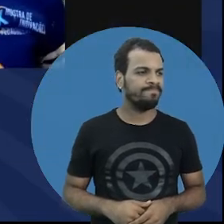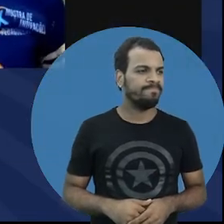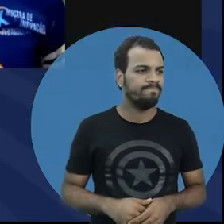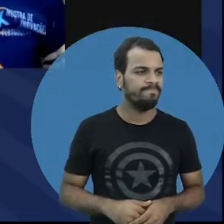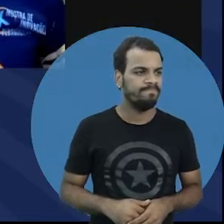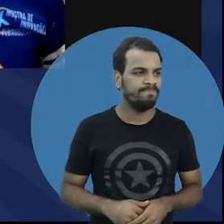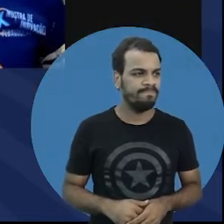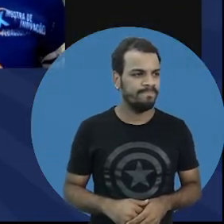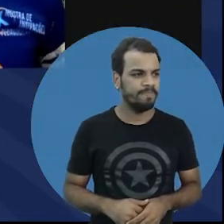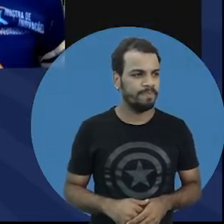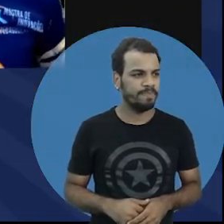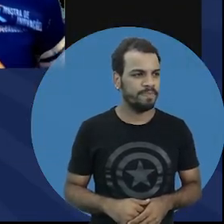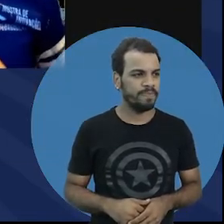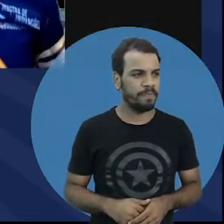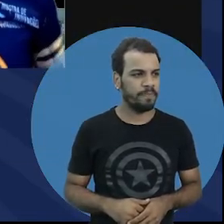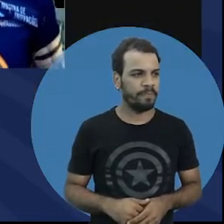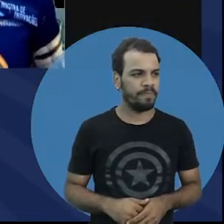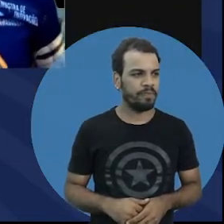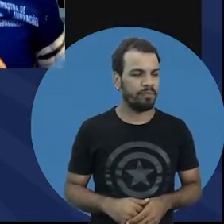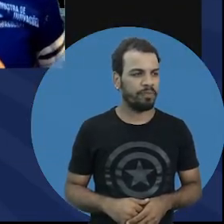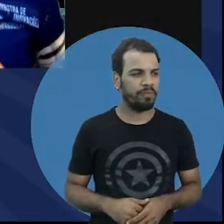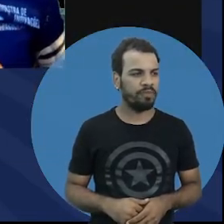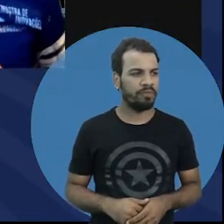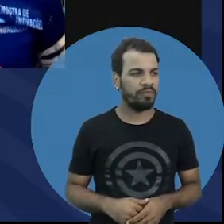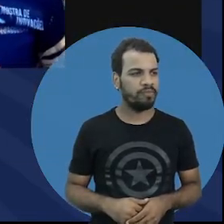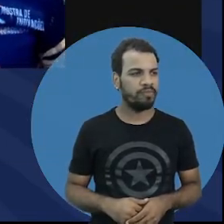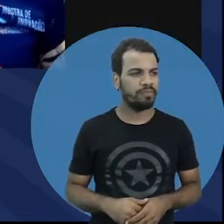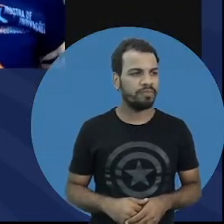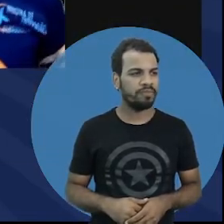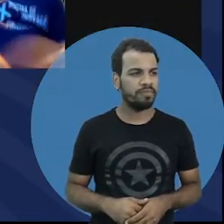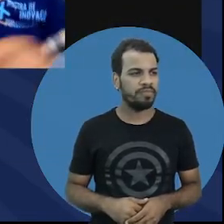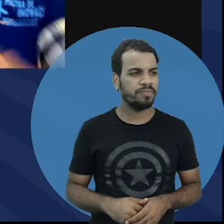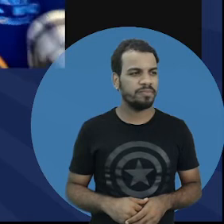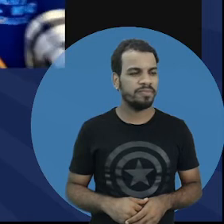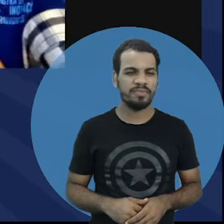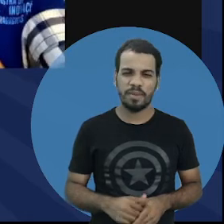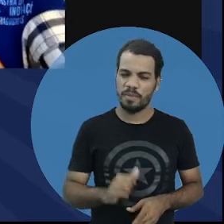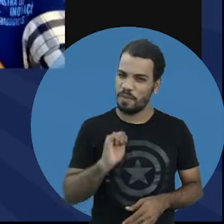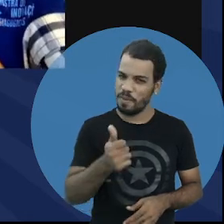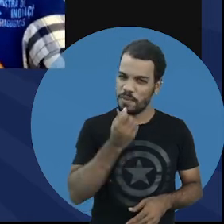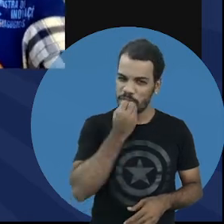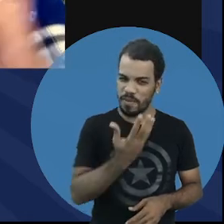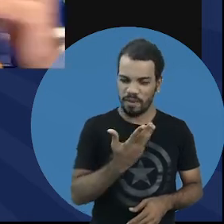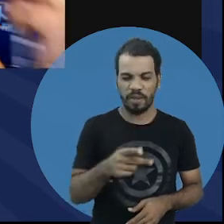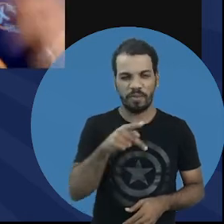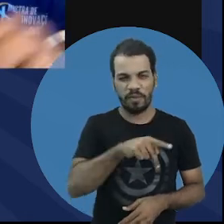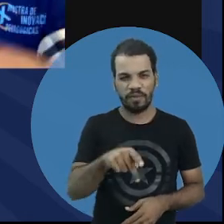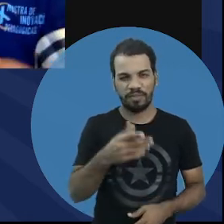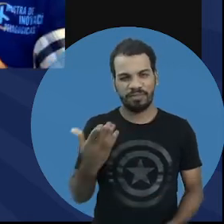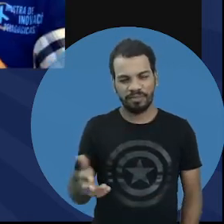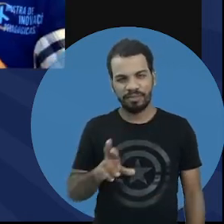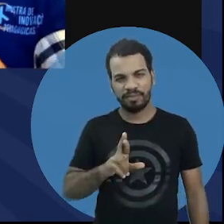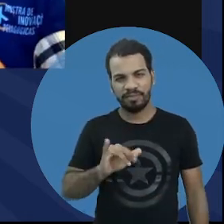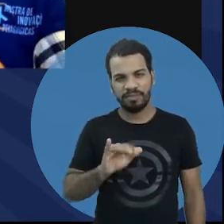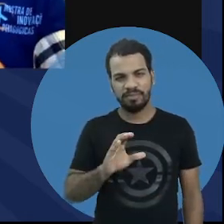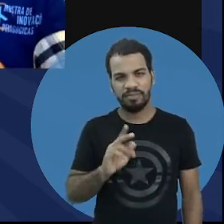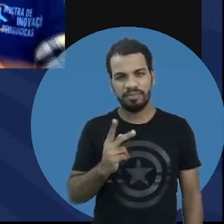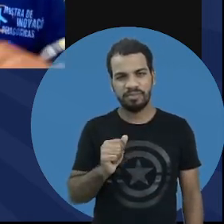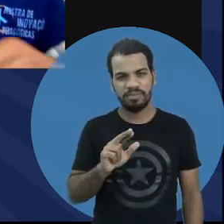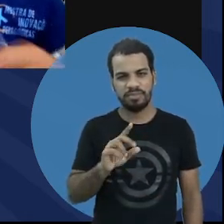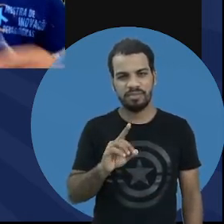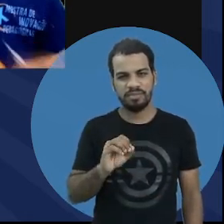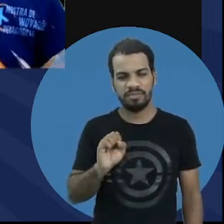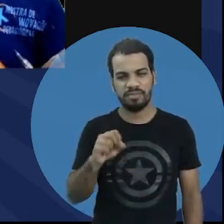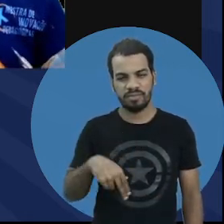E aí, muito bem, cara. Tanto quero parabenizar aqui o professor Richardson e o professor Carlos